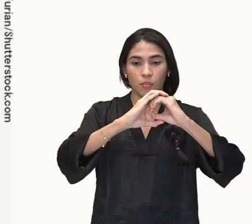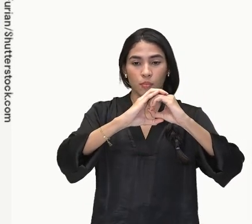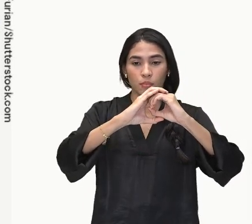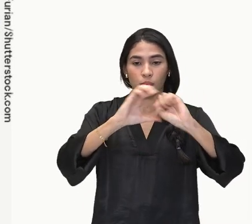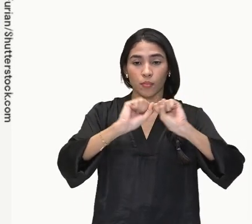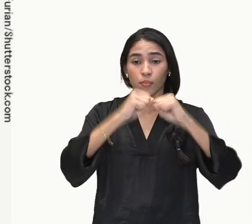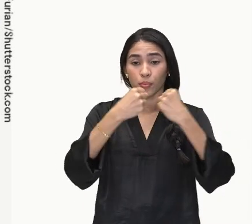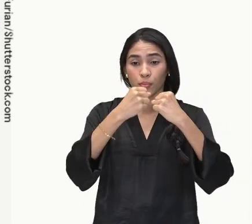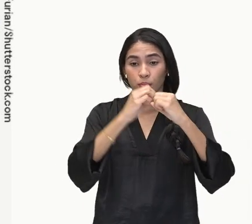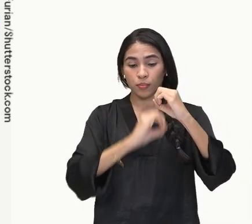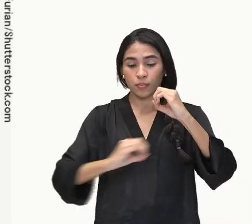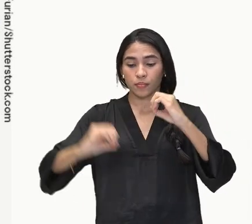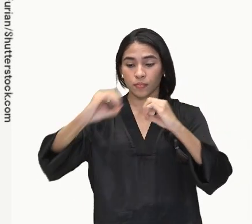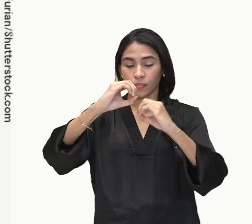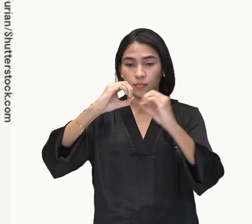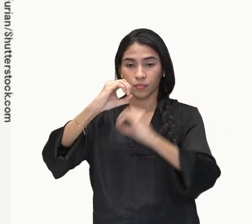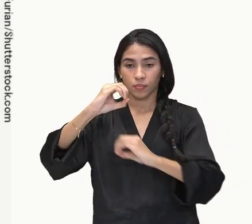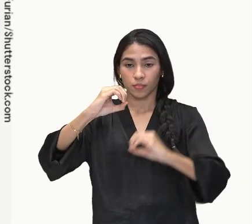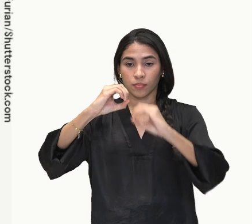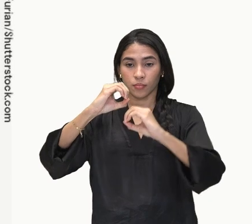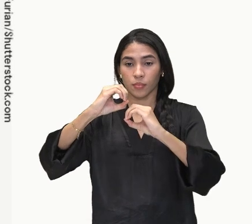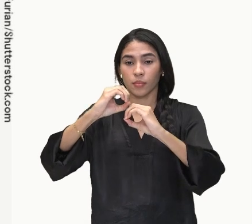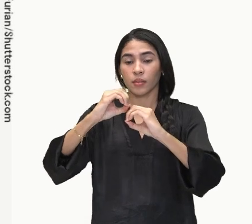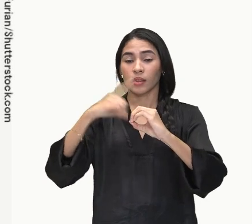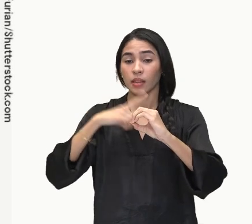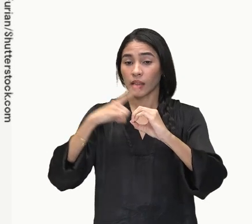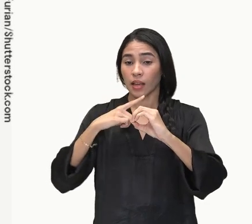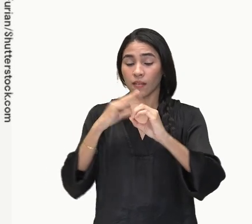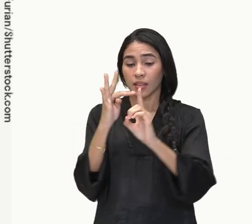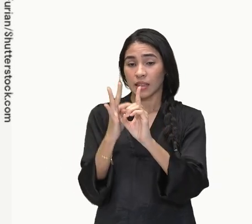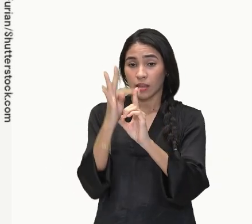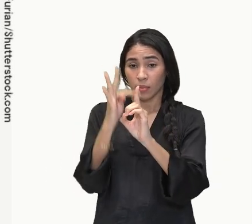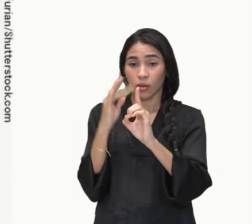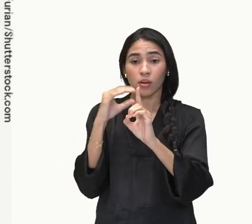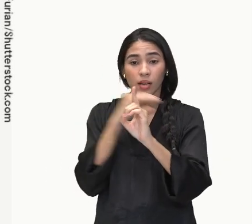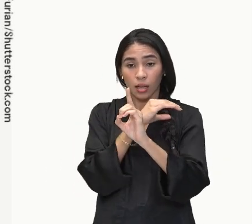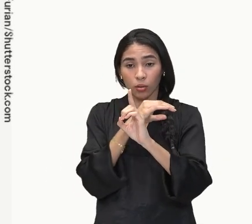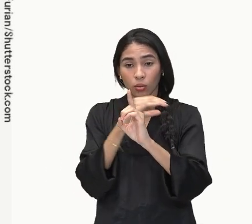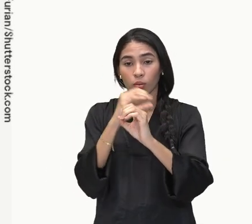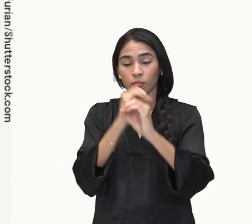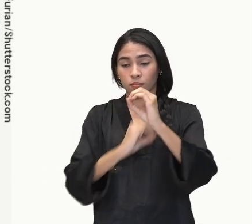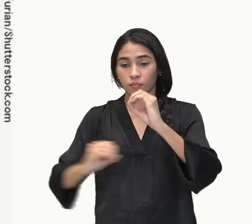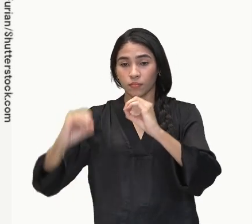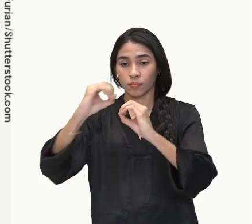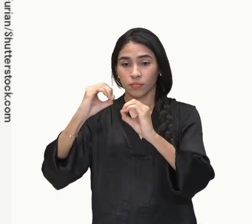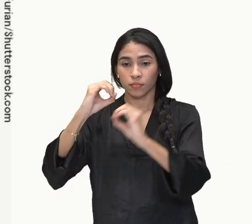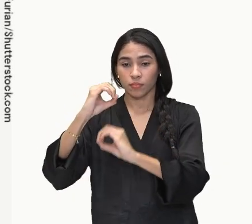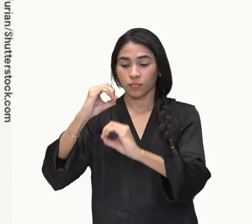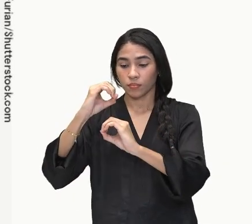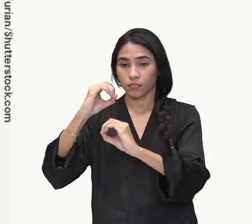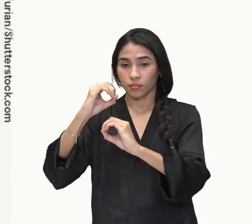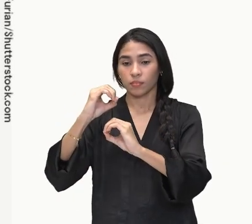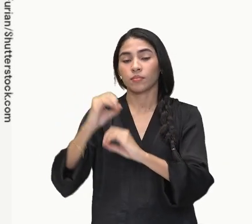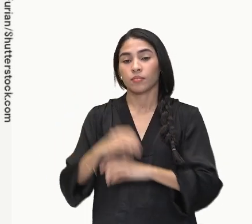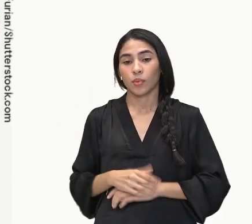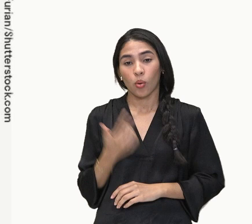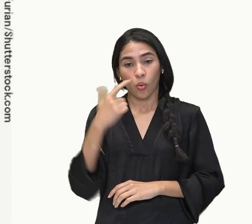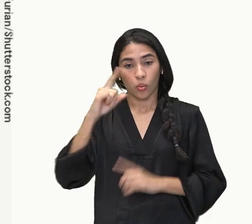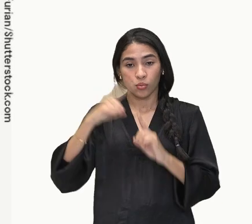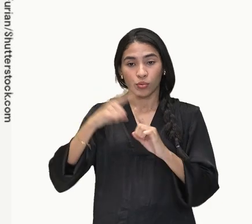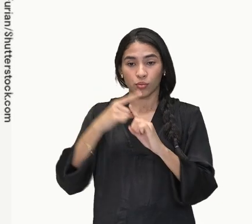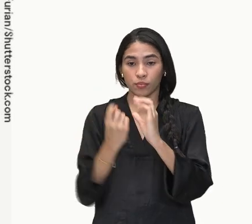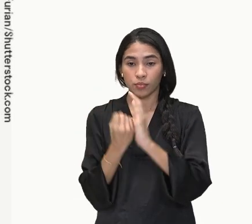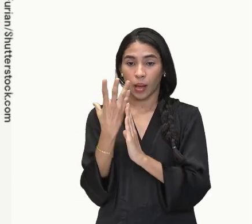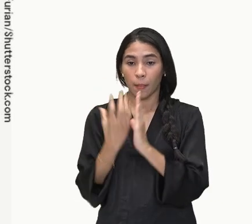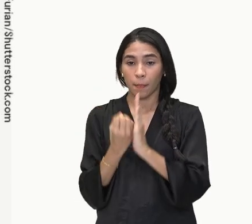bário criptônio, houve muita formação de calor e radiação, e aí outros prótons também são